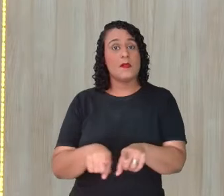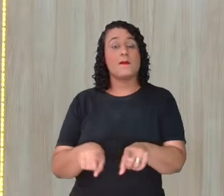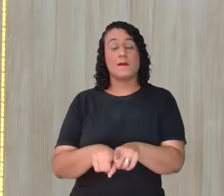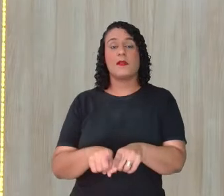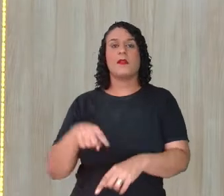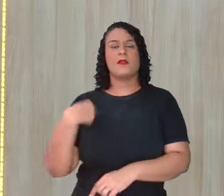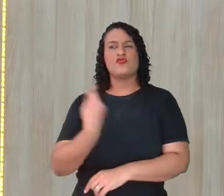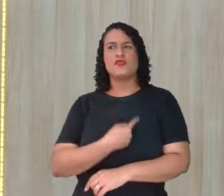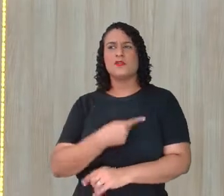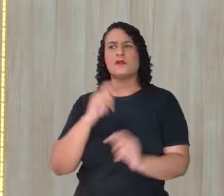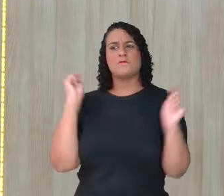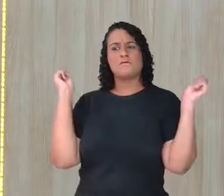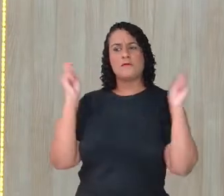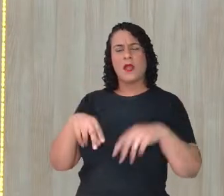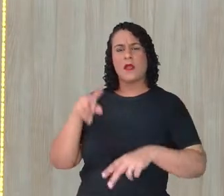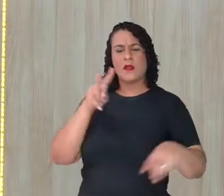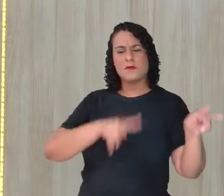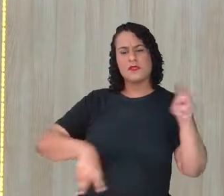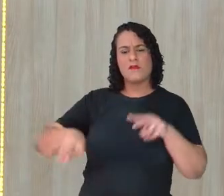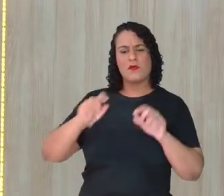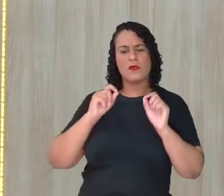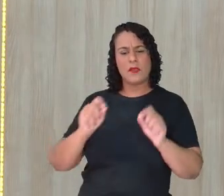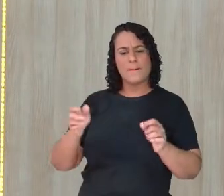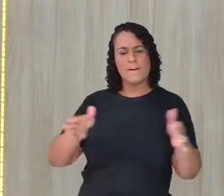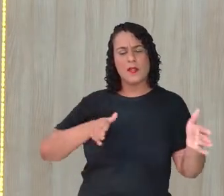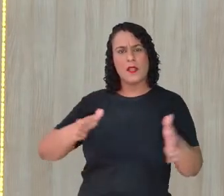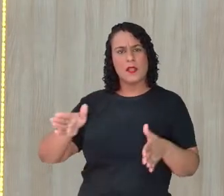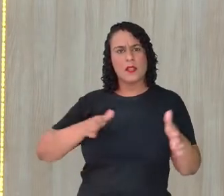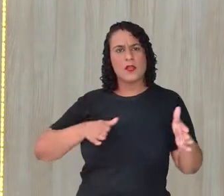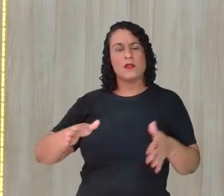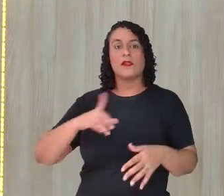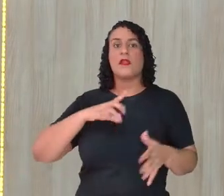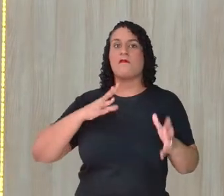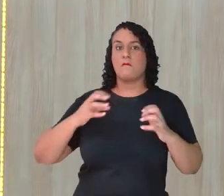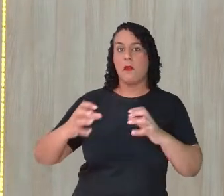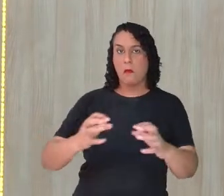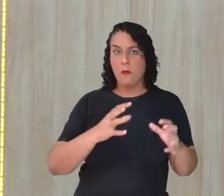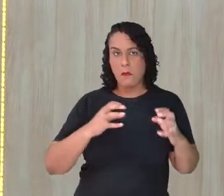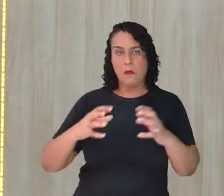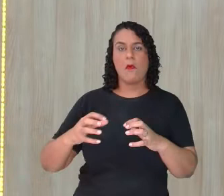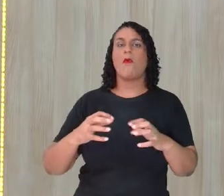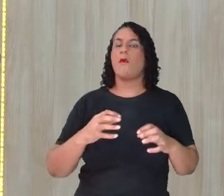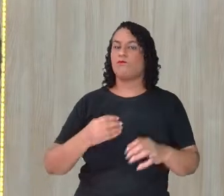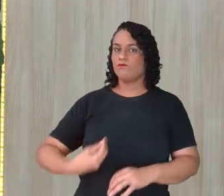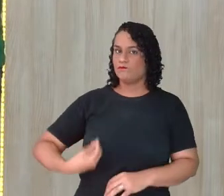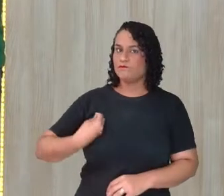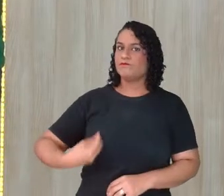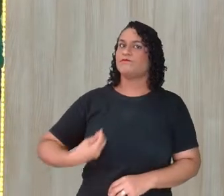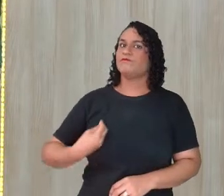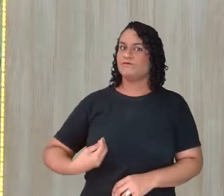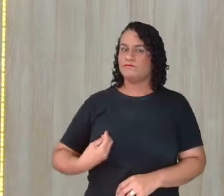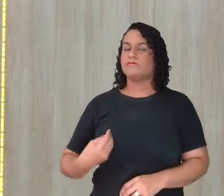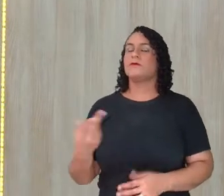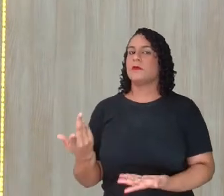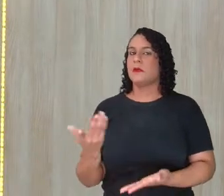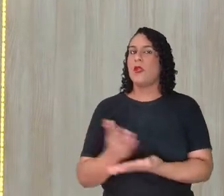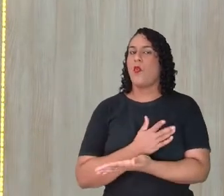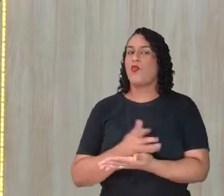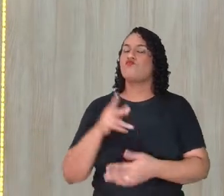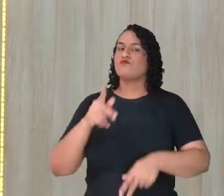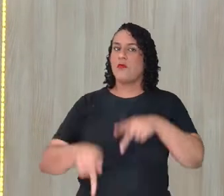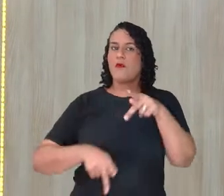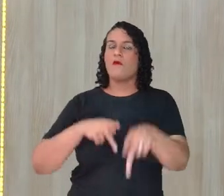vai observar que nesse período houve também conflitos, né, entre esses povos, por conta